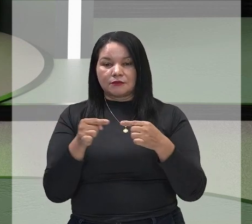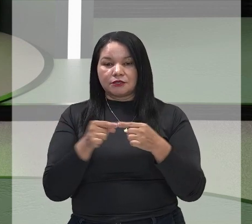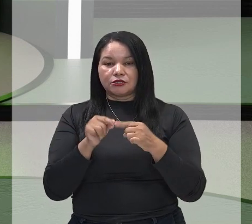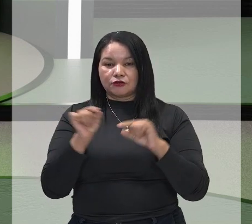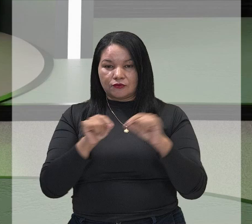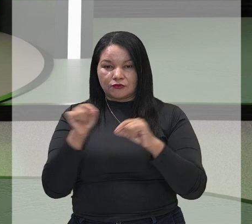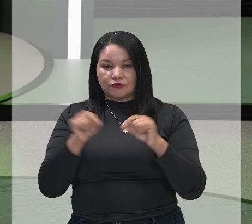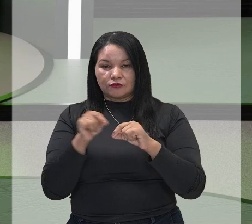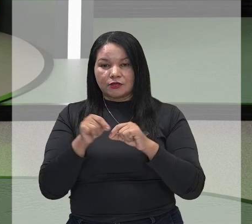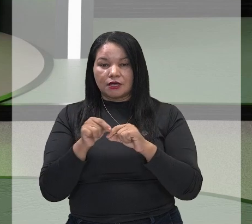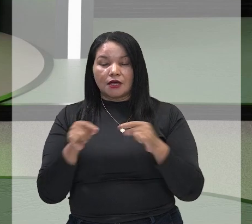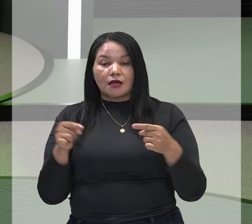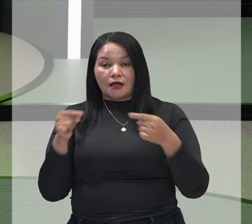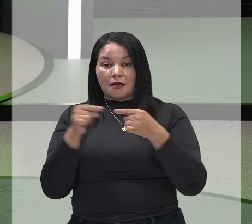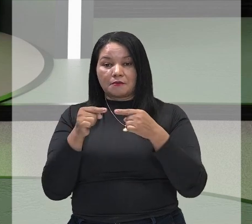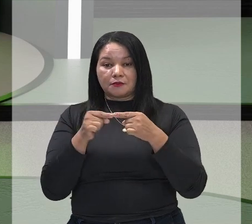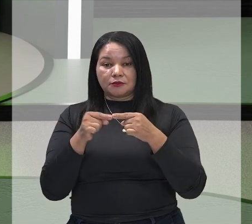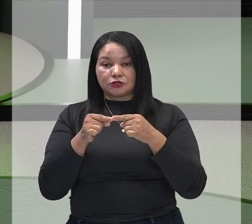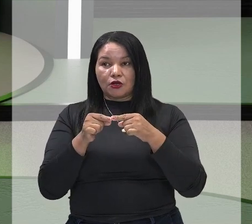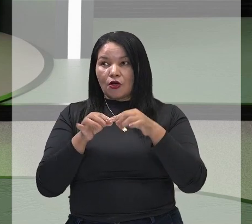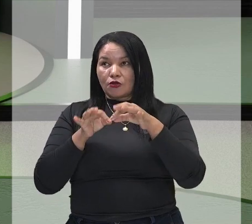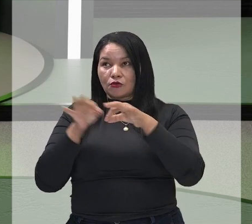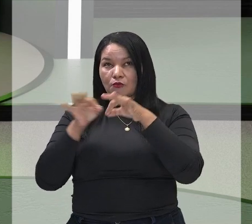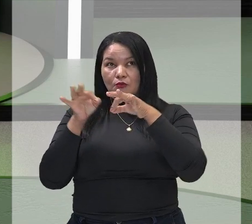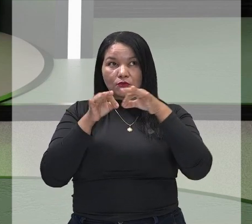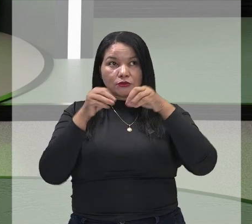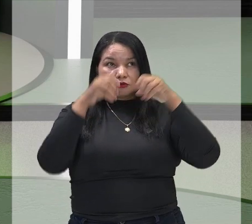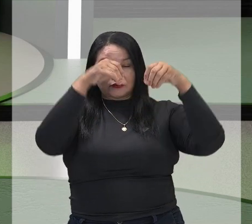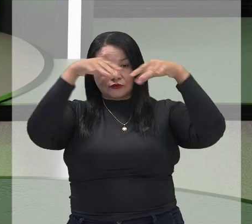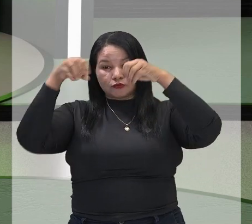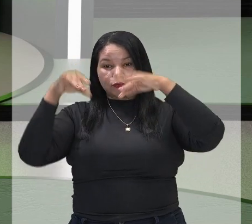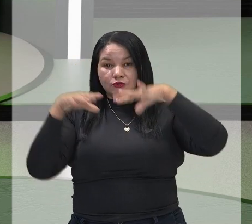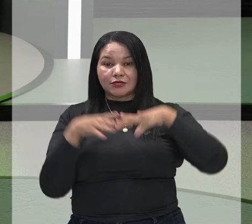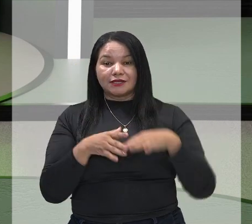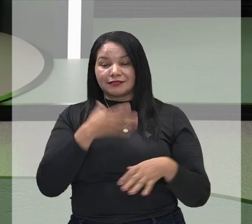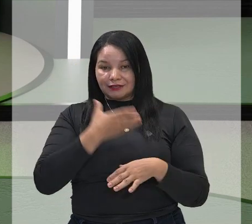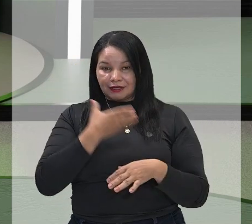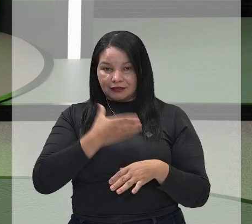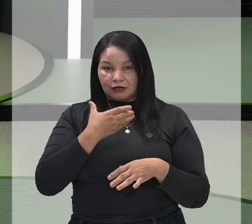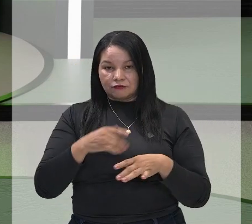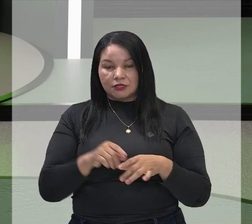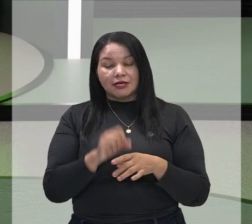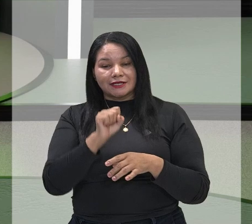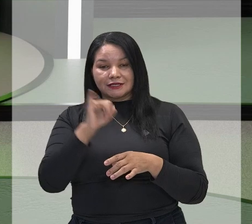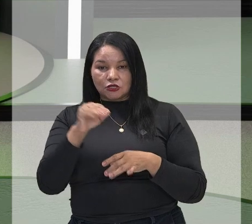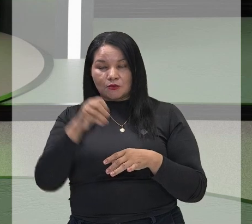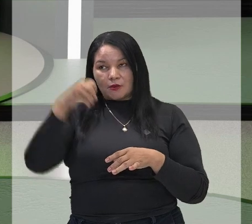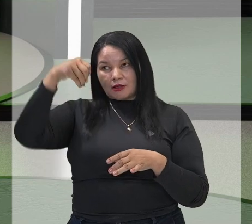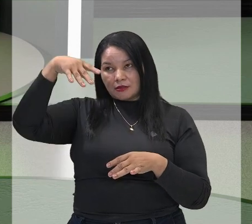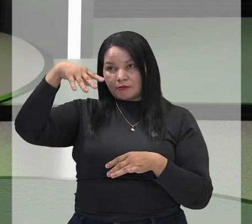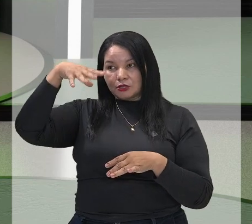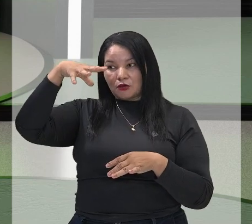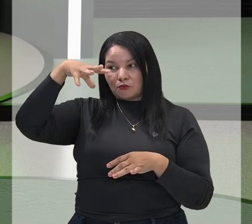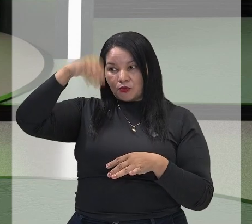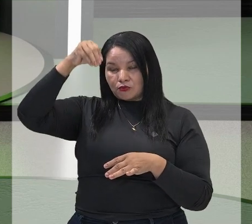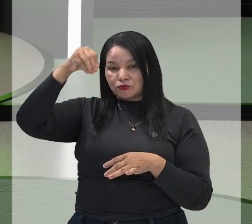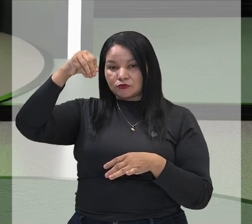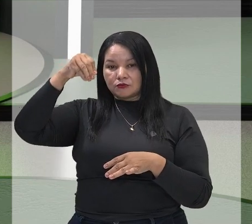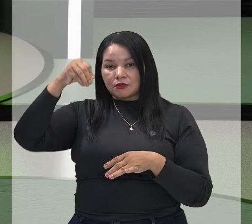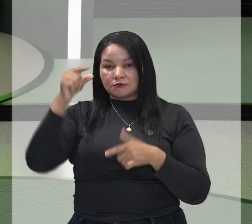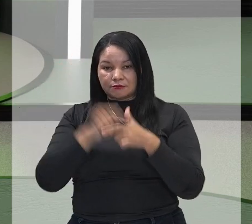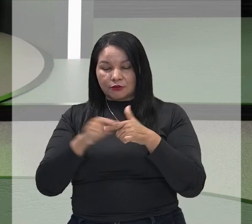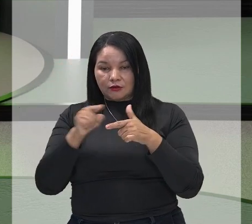de Natal, que eu mostrei agora há pouco, se uma lâmpada queimar, às vezes no pisca-pisca ou outro enfeite de Natal que a gente